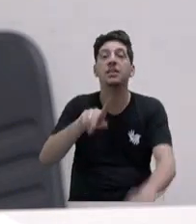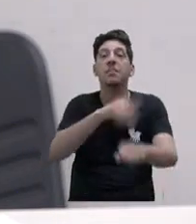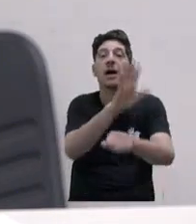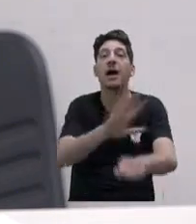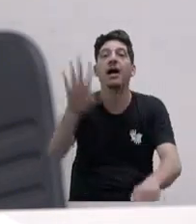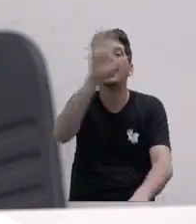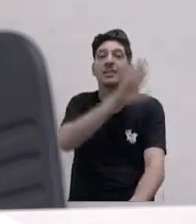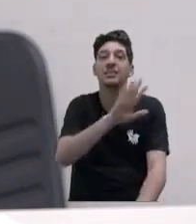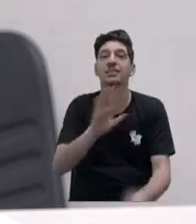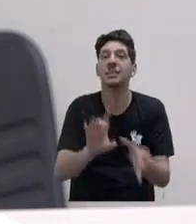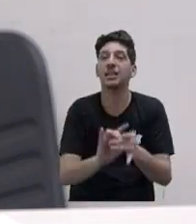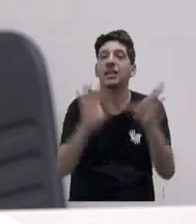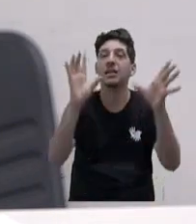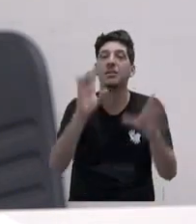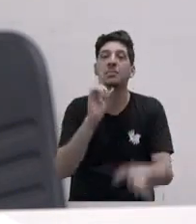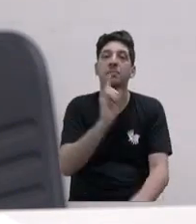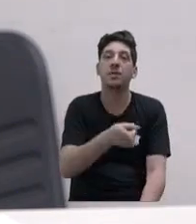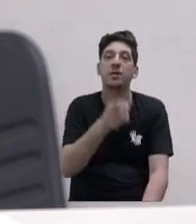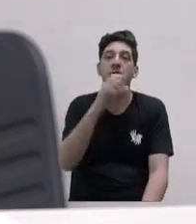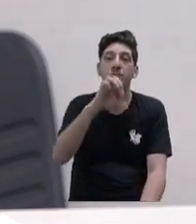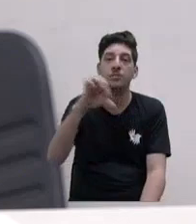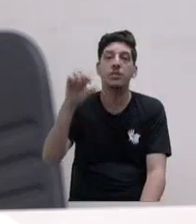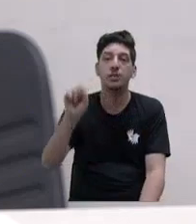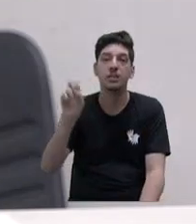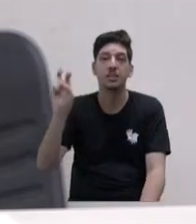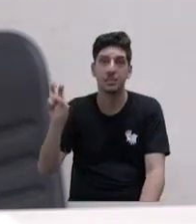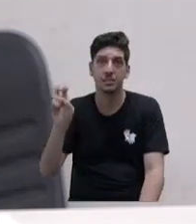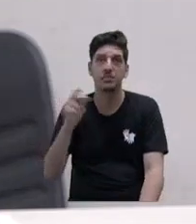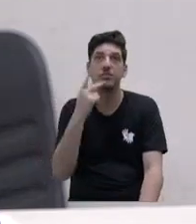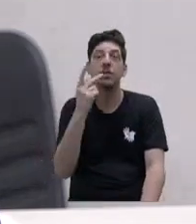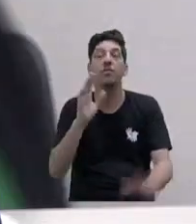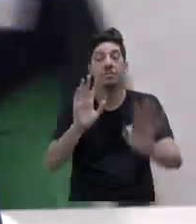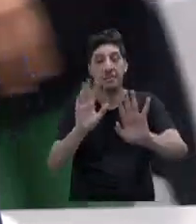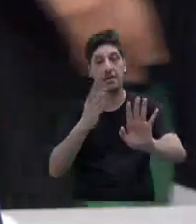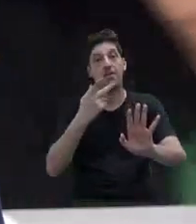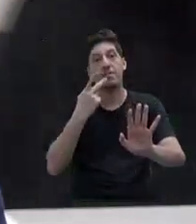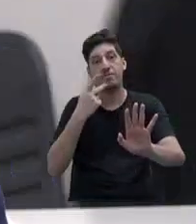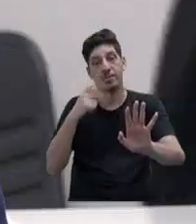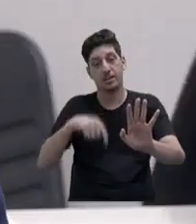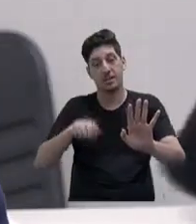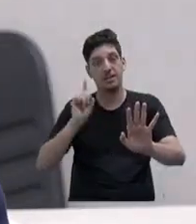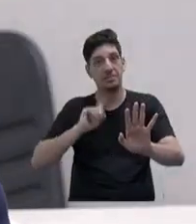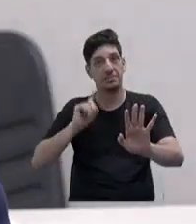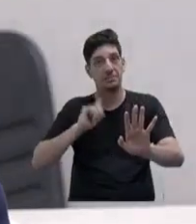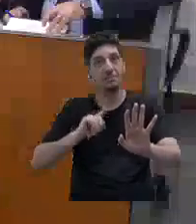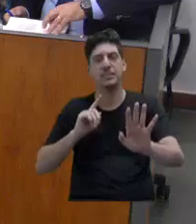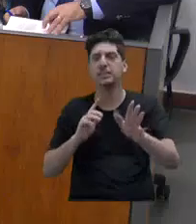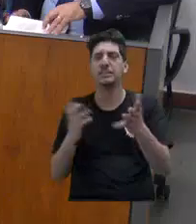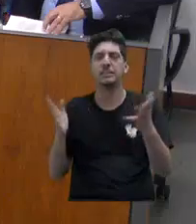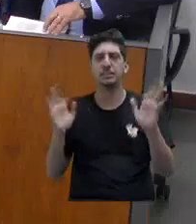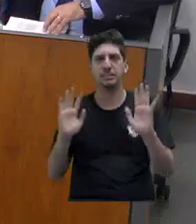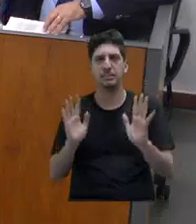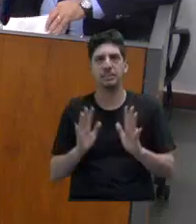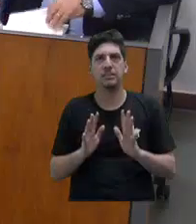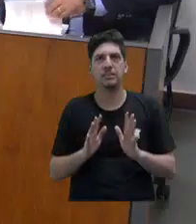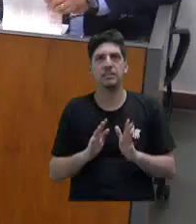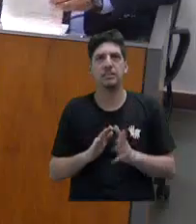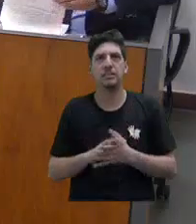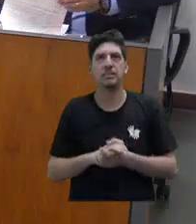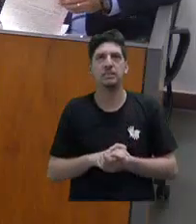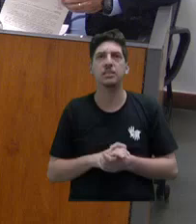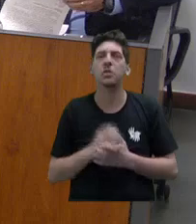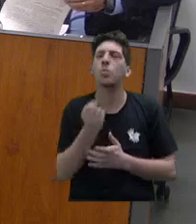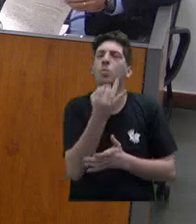220, autorizado, 1995. Nós estamos falando do o de Minas... 6% de